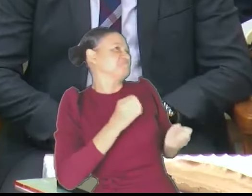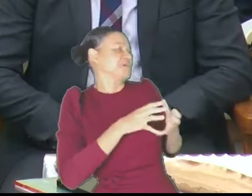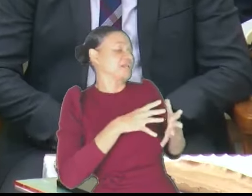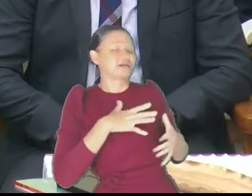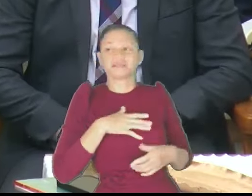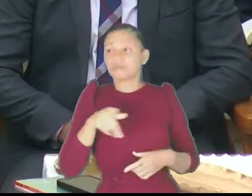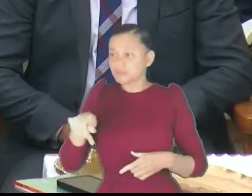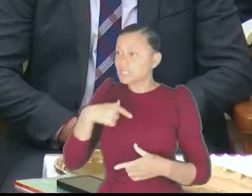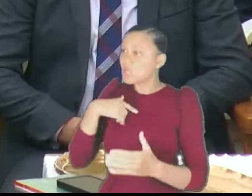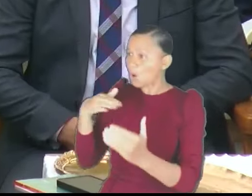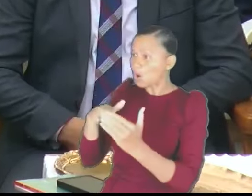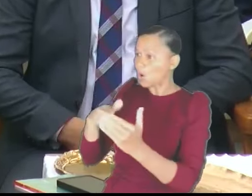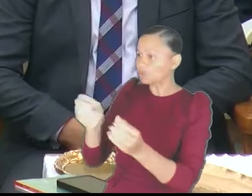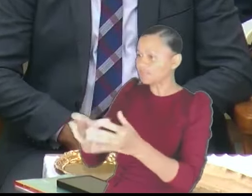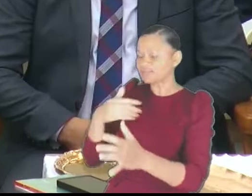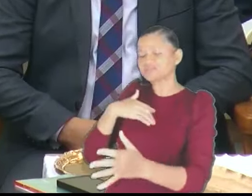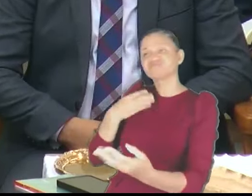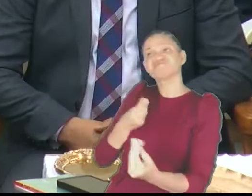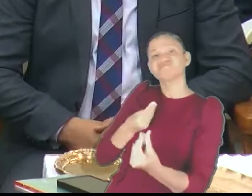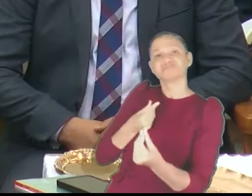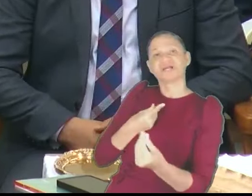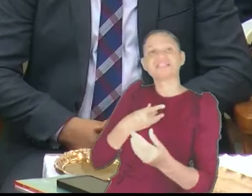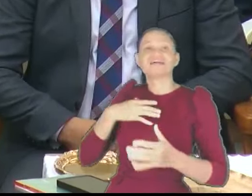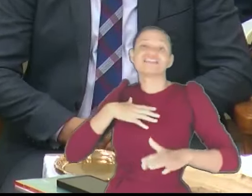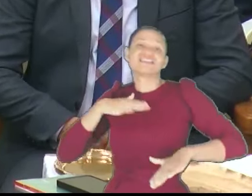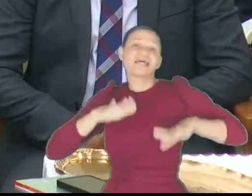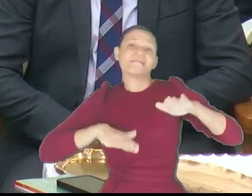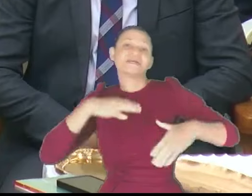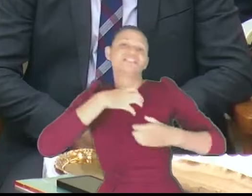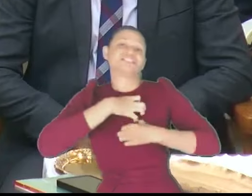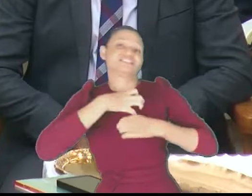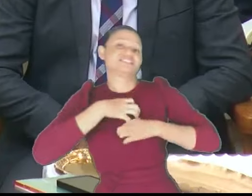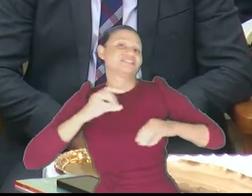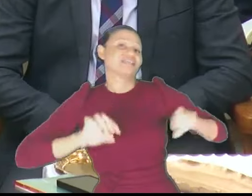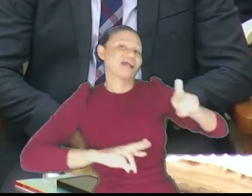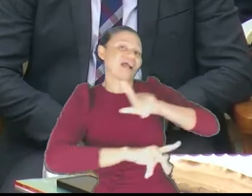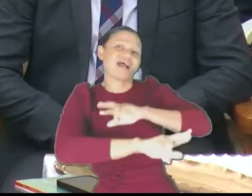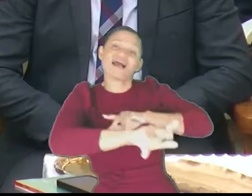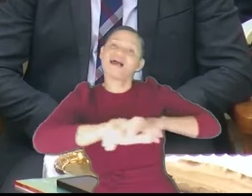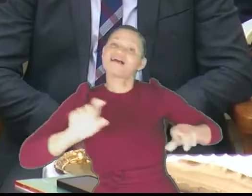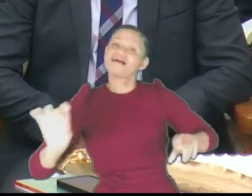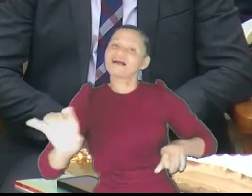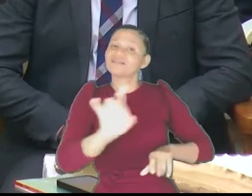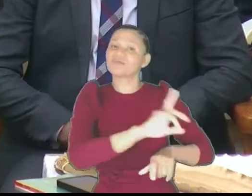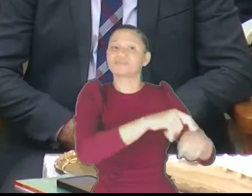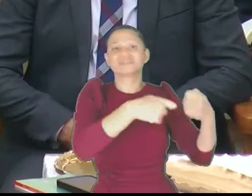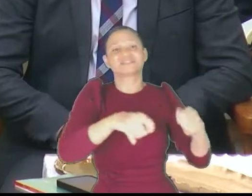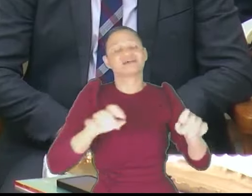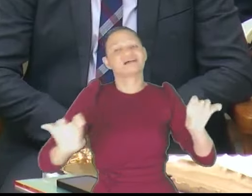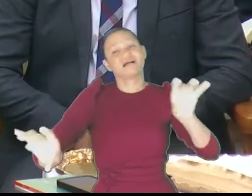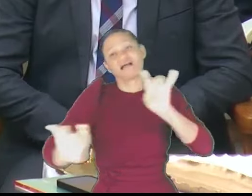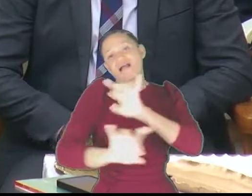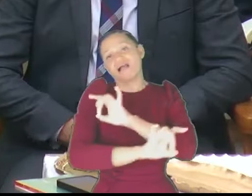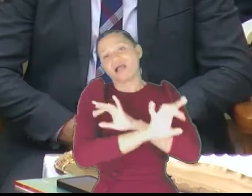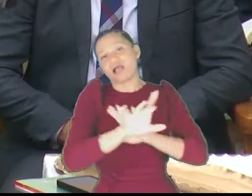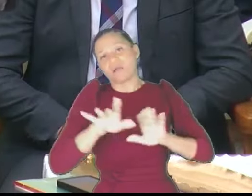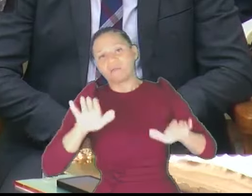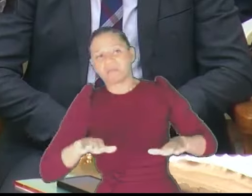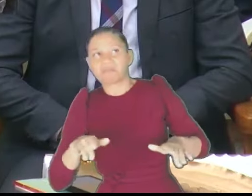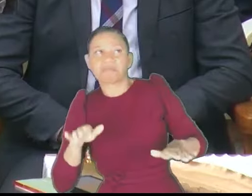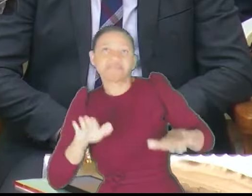mim. Então, milagre vem no nível que você se encontra, de acordo com a necessidade que você tem. Talvez para você aquilo seja um